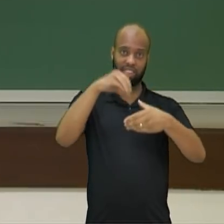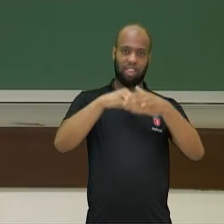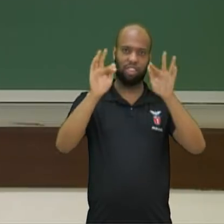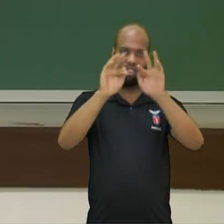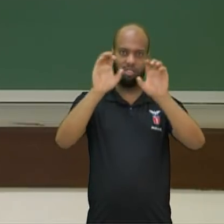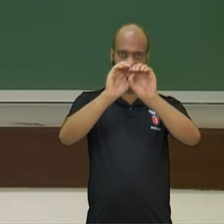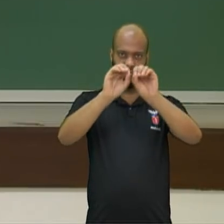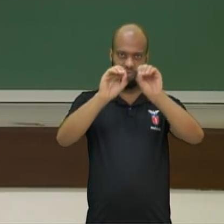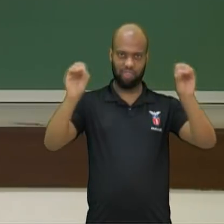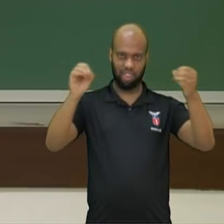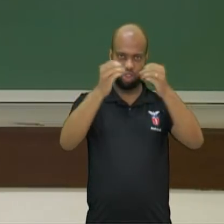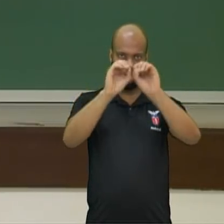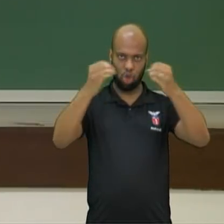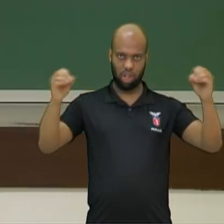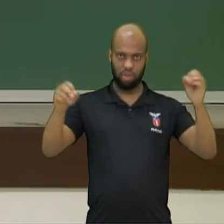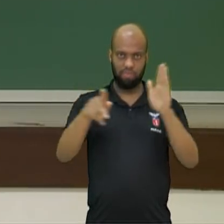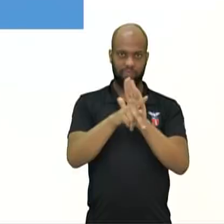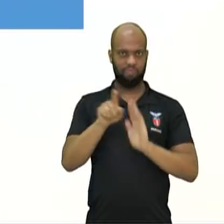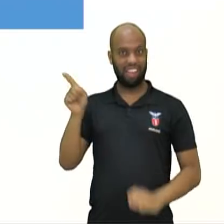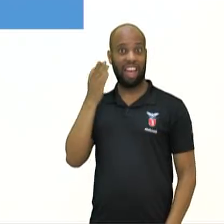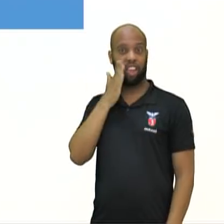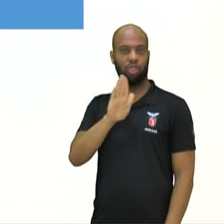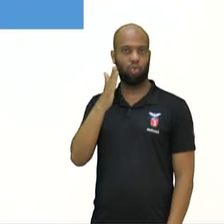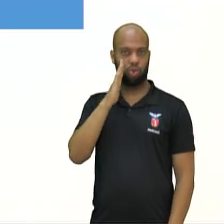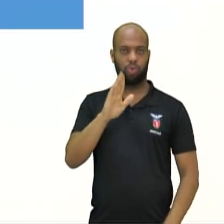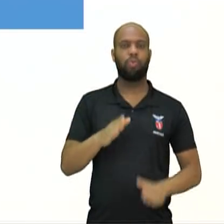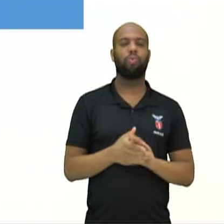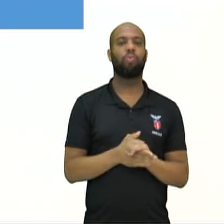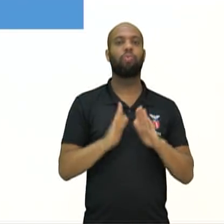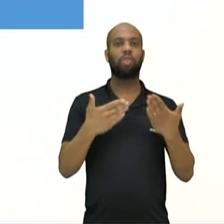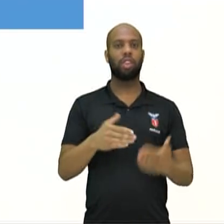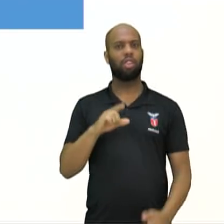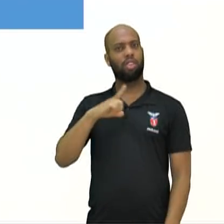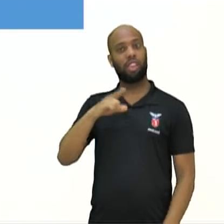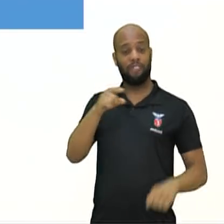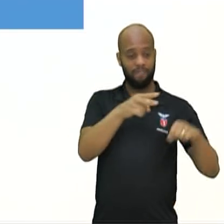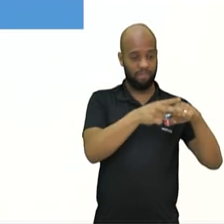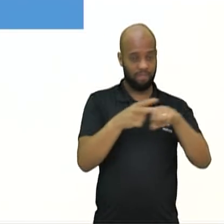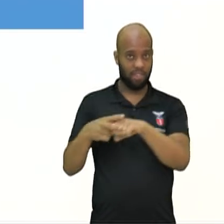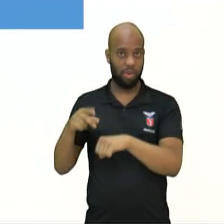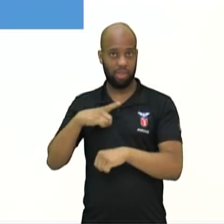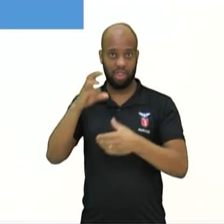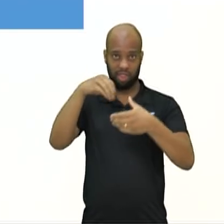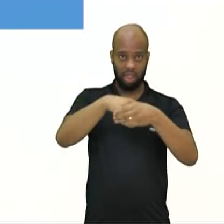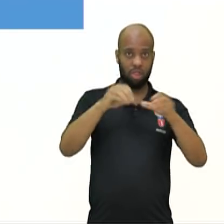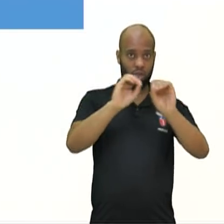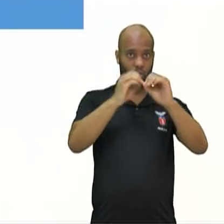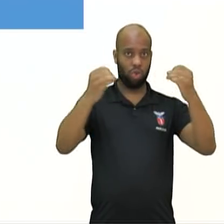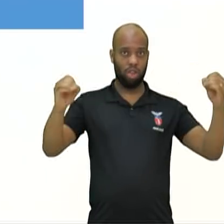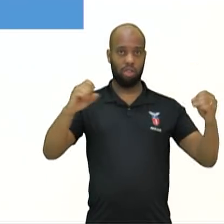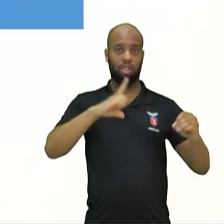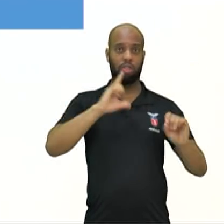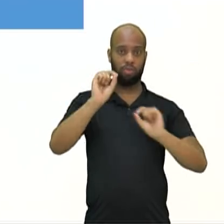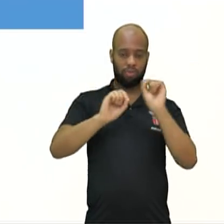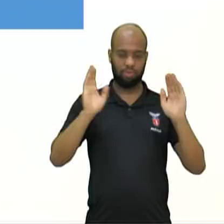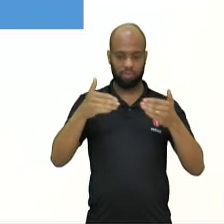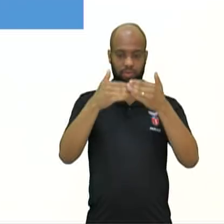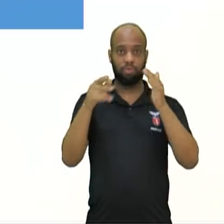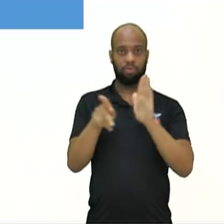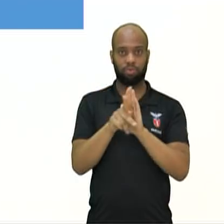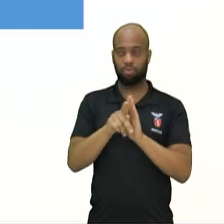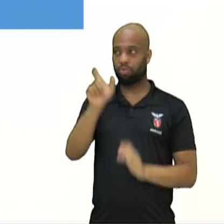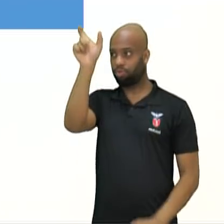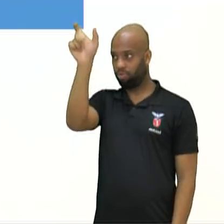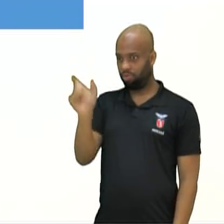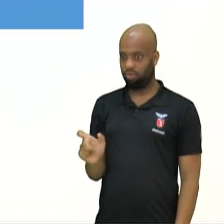linha fina da matéria jornalística? Lá, os verbos que compõem as orações concordam com os